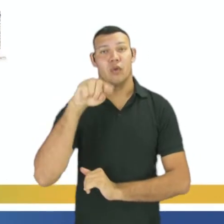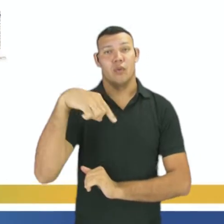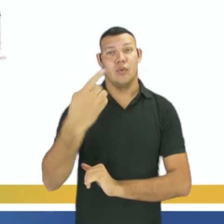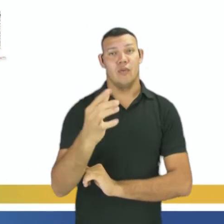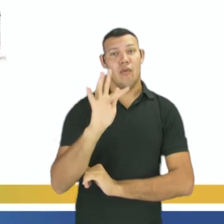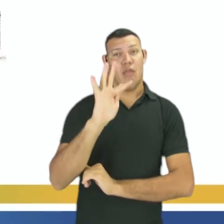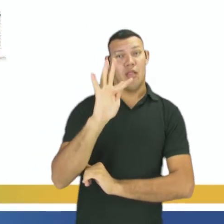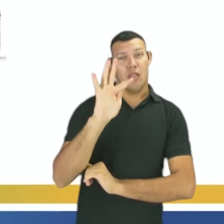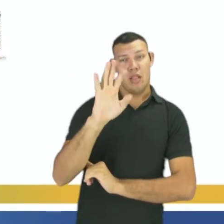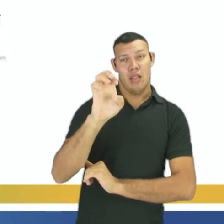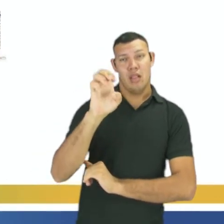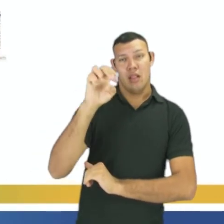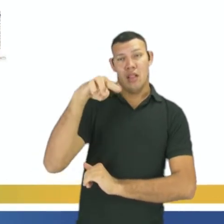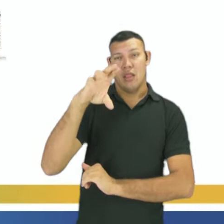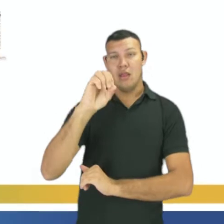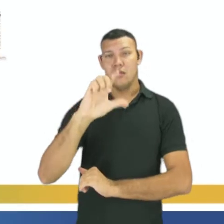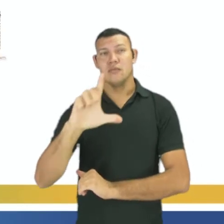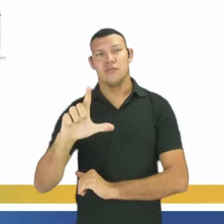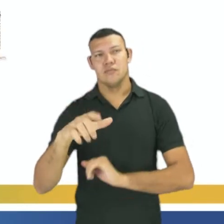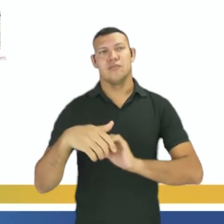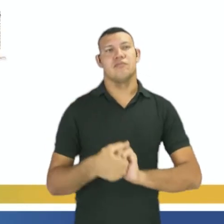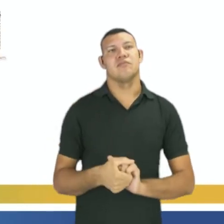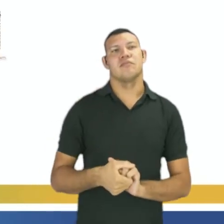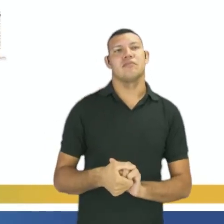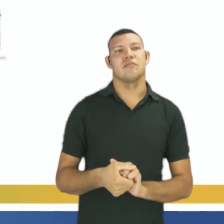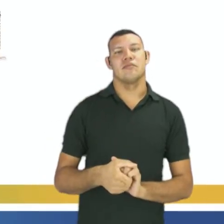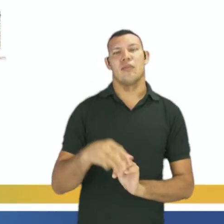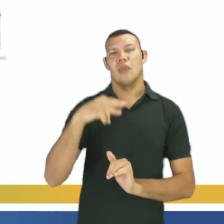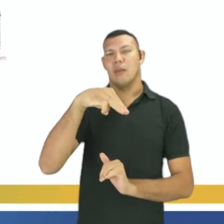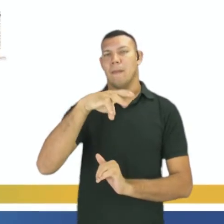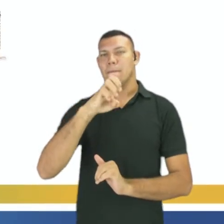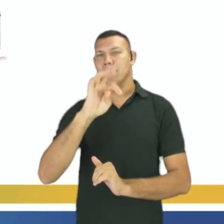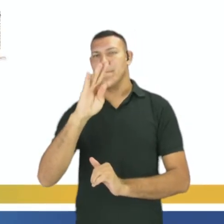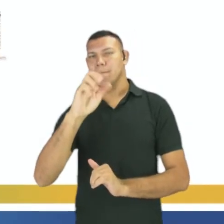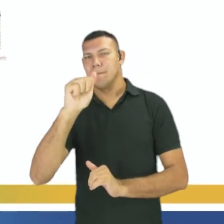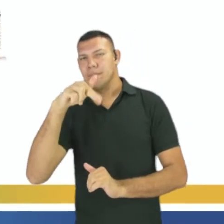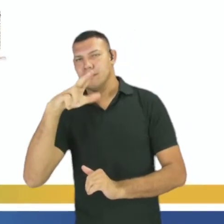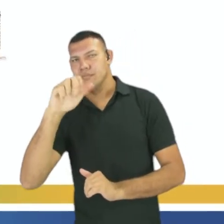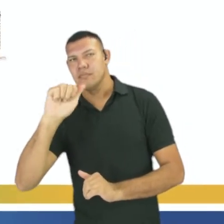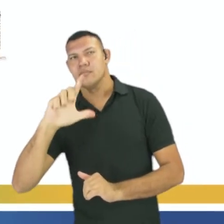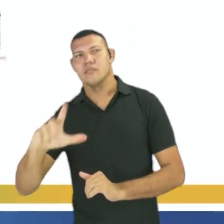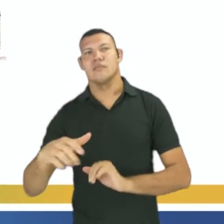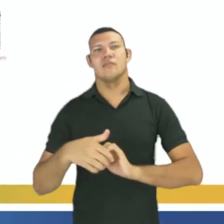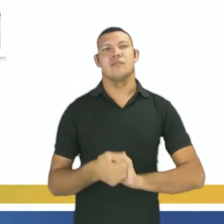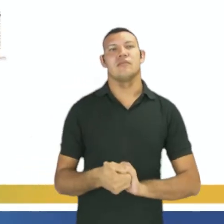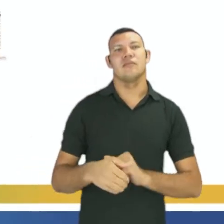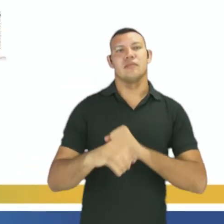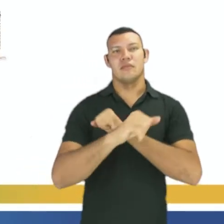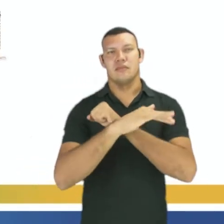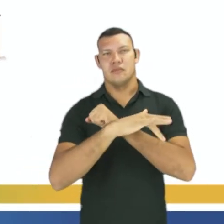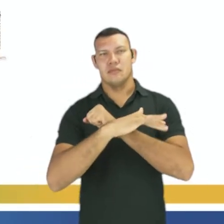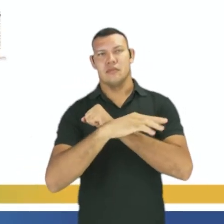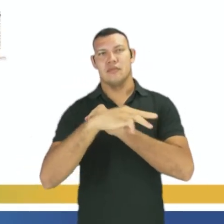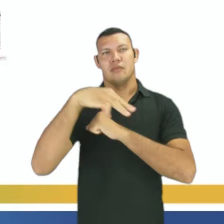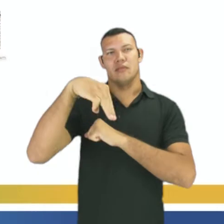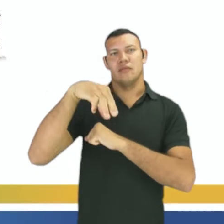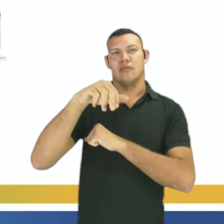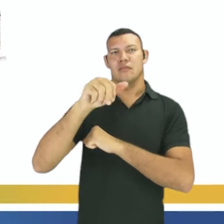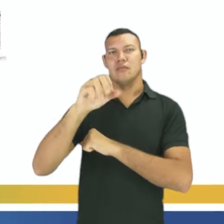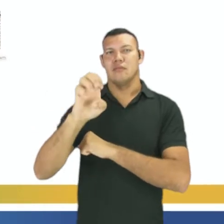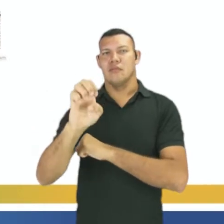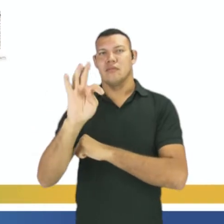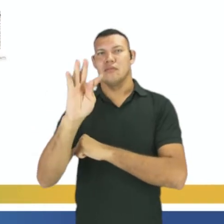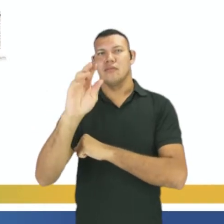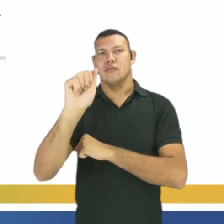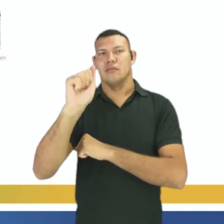formol, que é o metanal, que tem uma carbonila. Nós temos o ácido carboxílico aqui dessa imagem, que também é um ácido